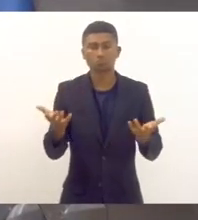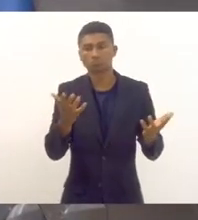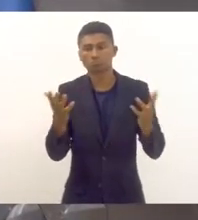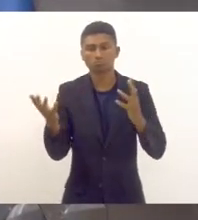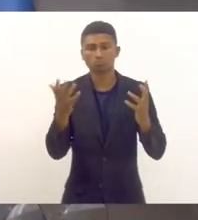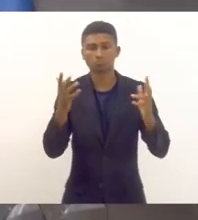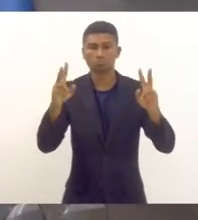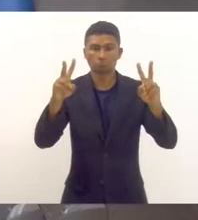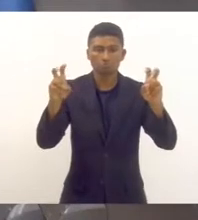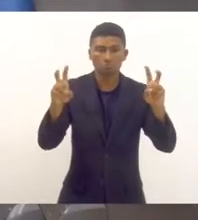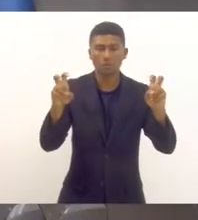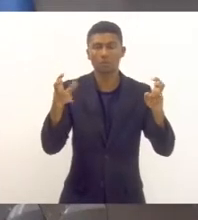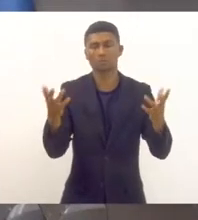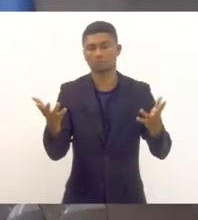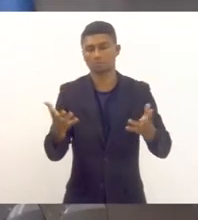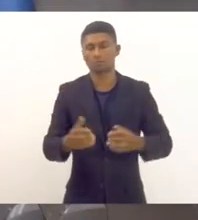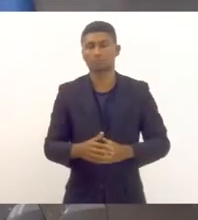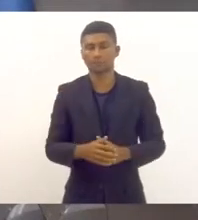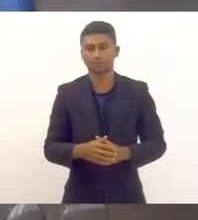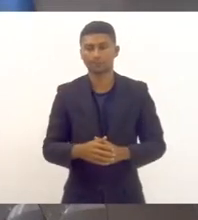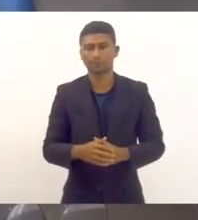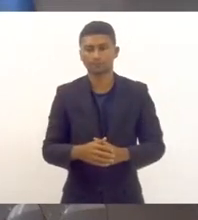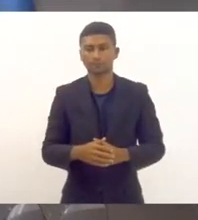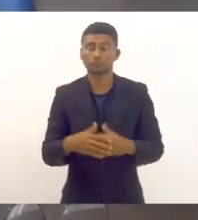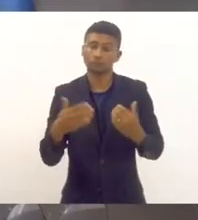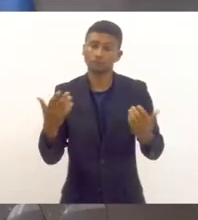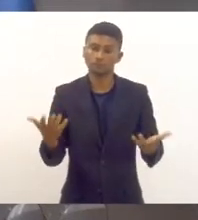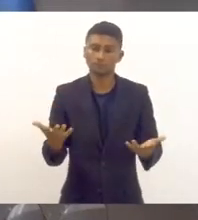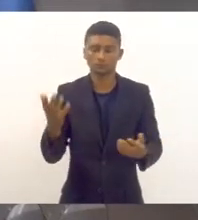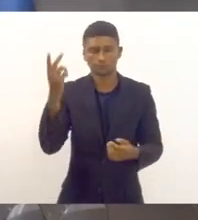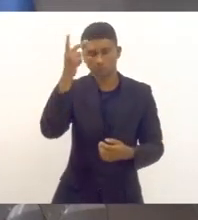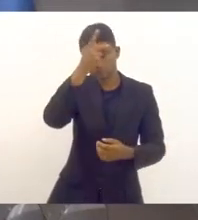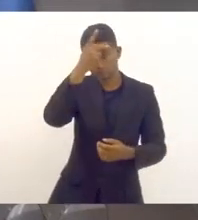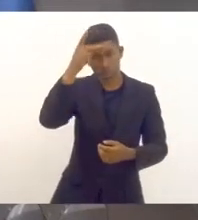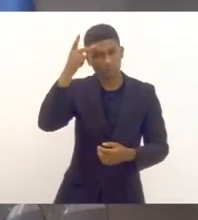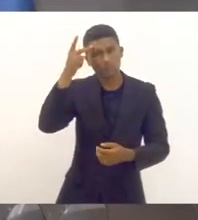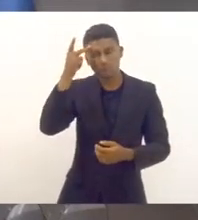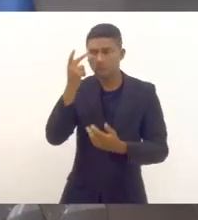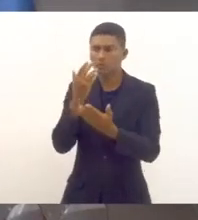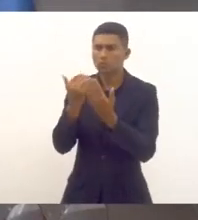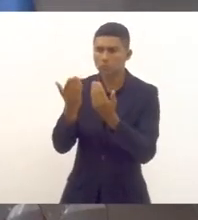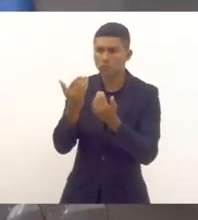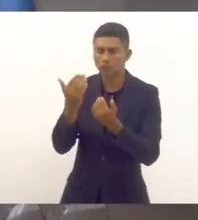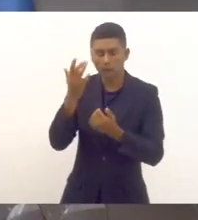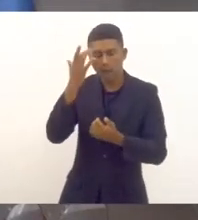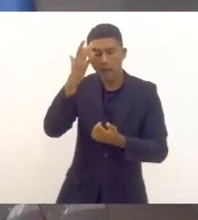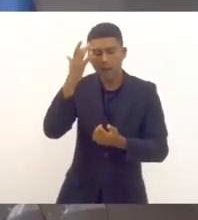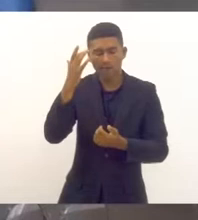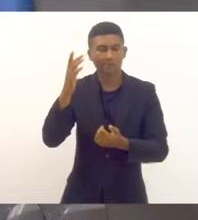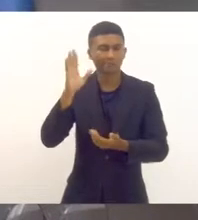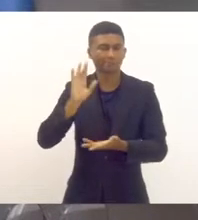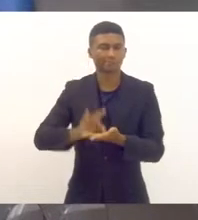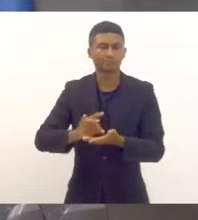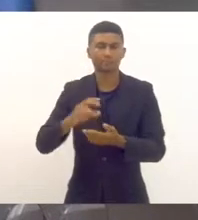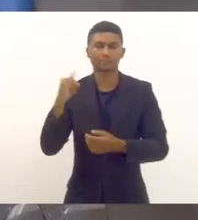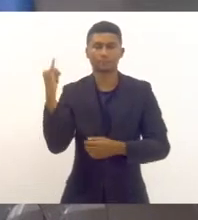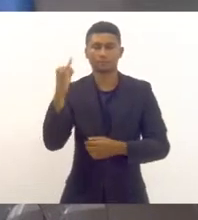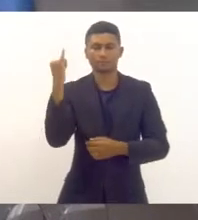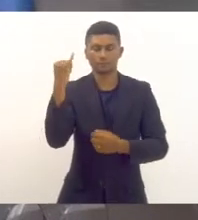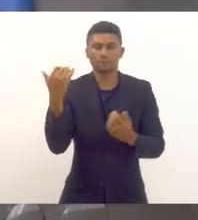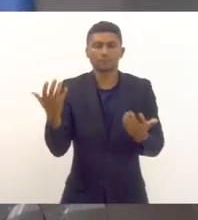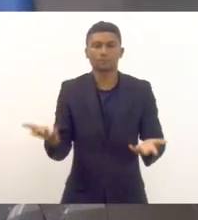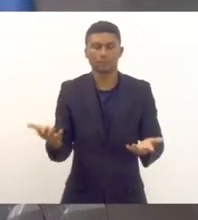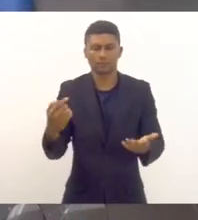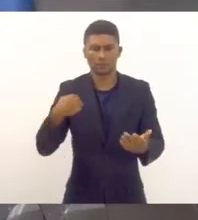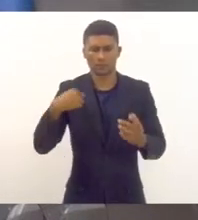essa questão que eu acho... Fui convencido de que é de suma importância para o setor. Claro que eu não posso falar em nome da